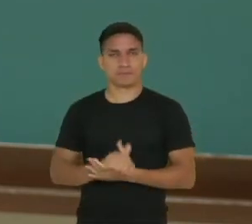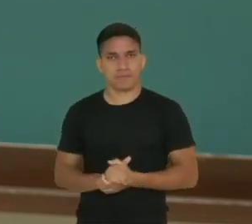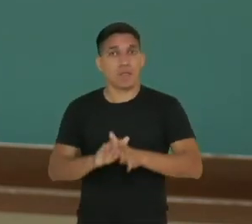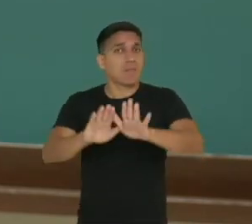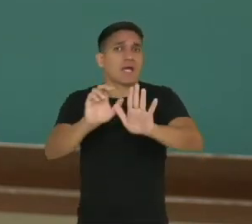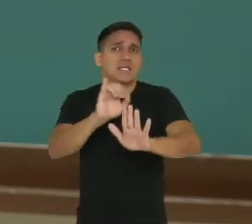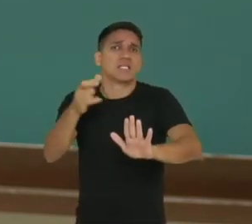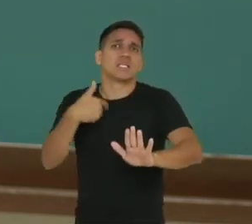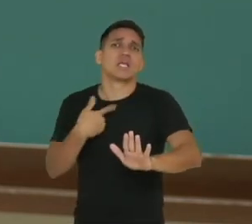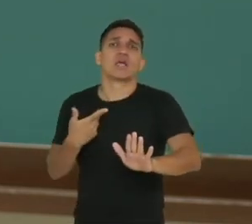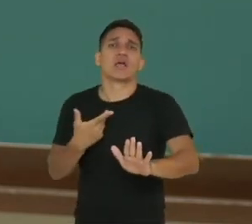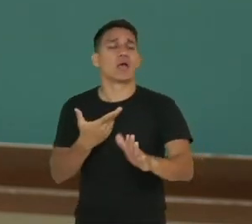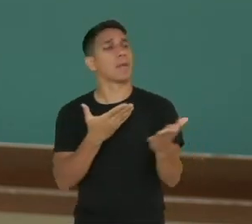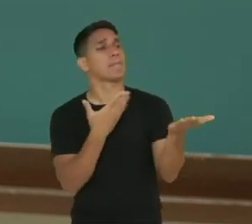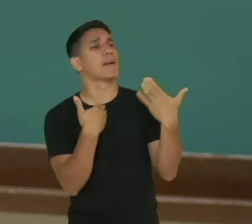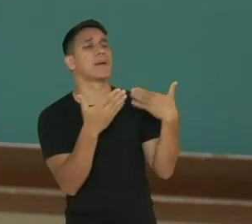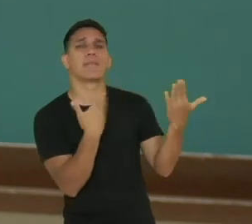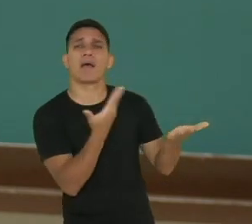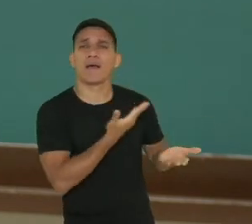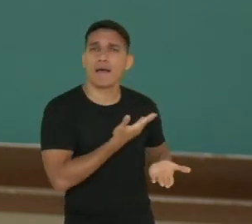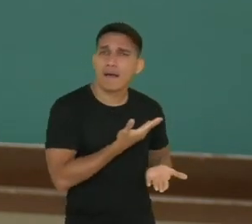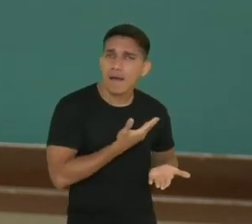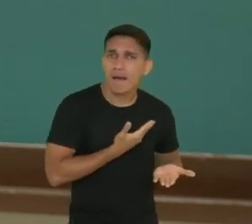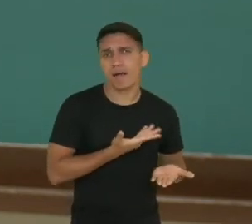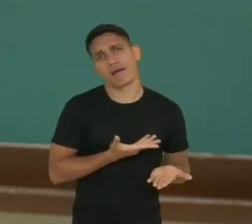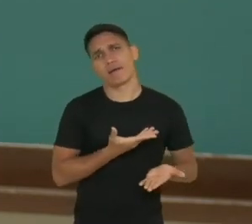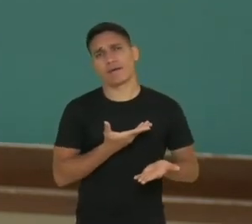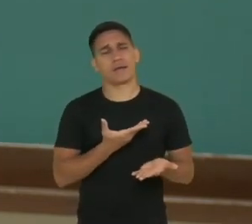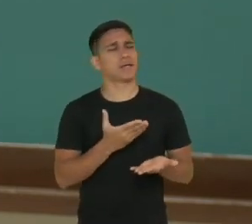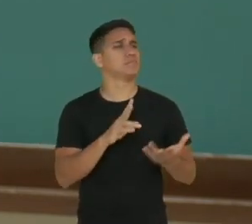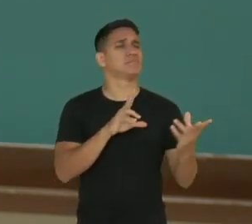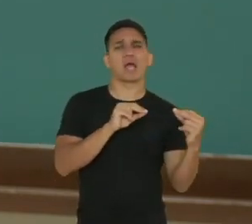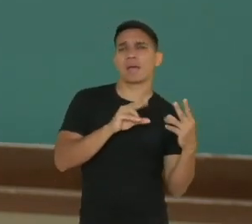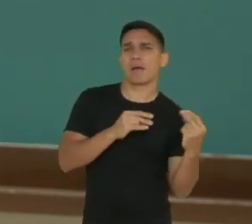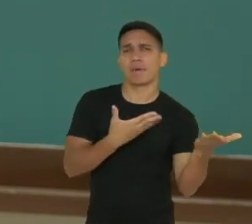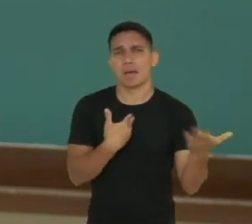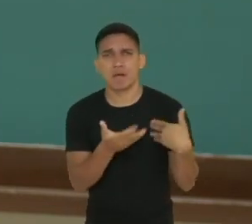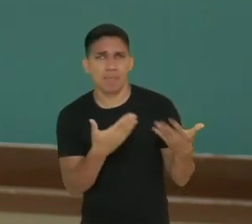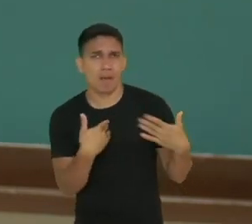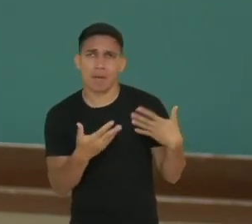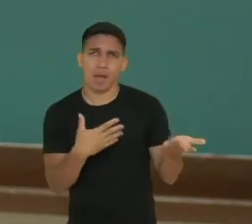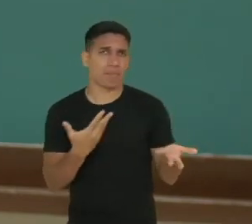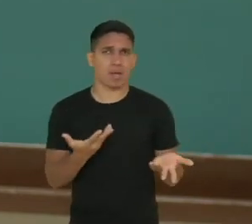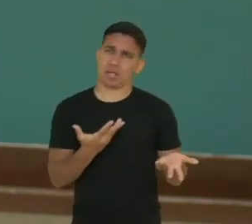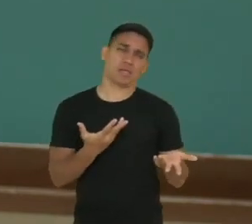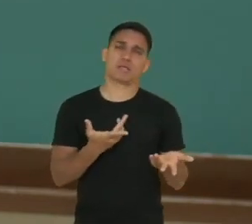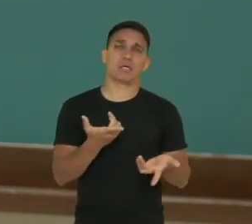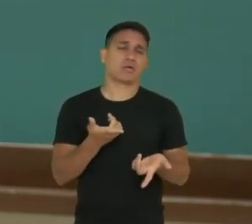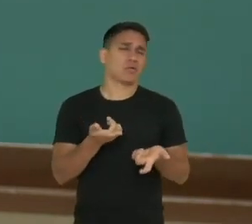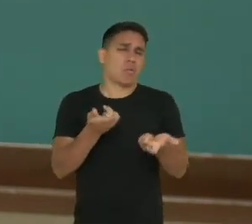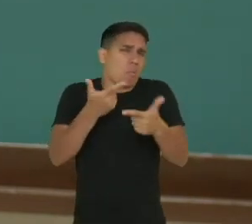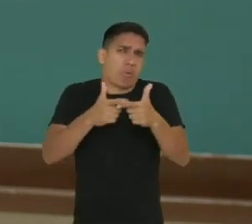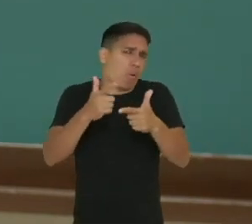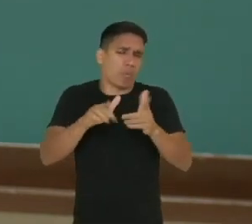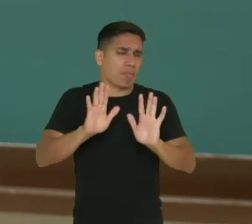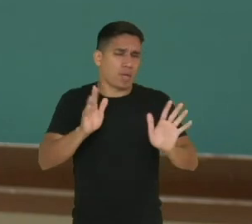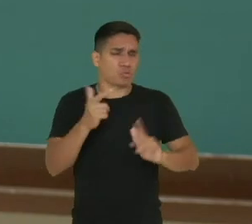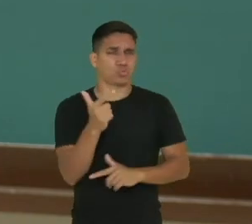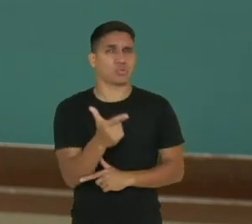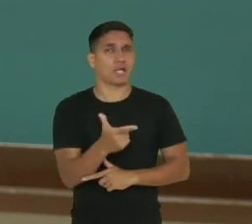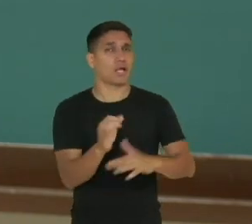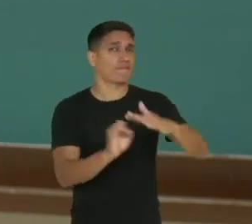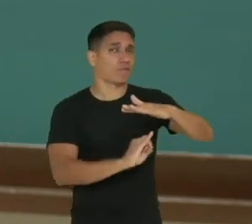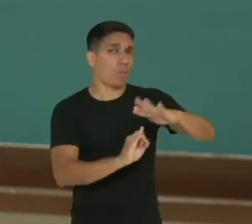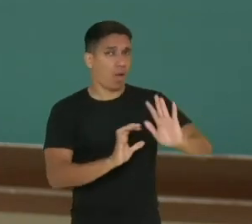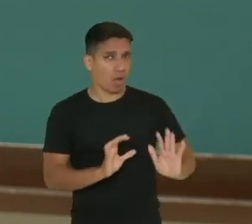Mas se eu estou conversando com um colega, um amigo meu, adolescente, por exemplo, não tem problema de usar